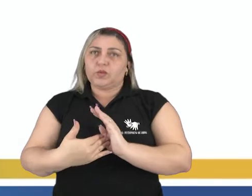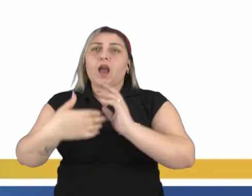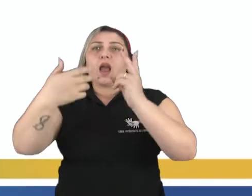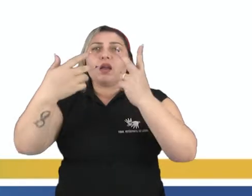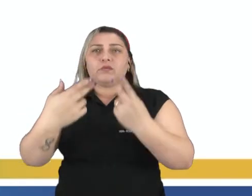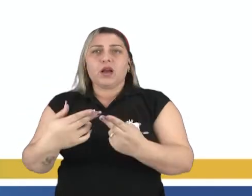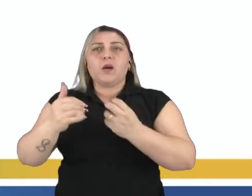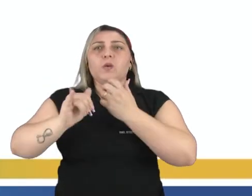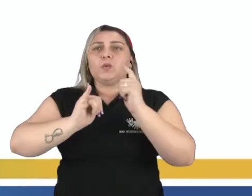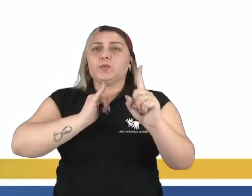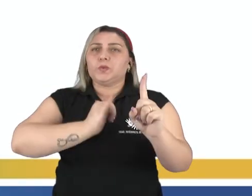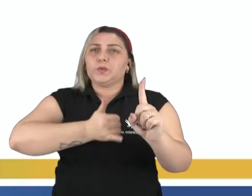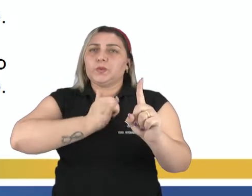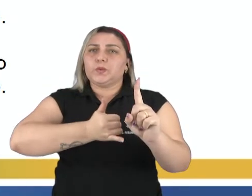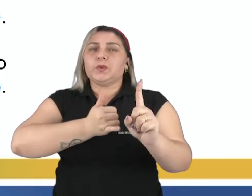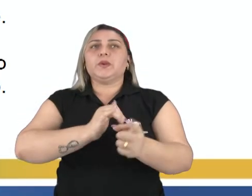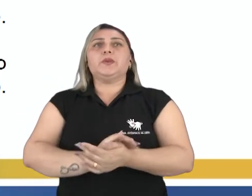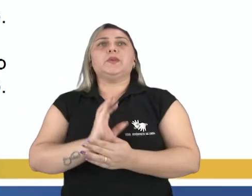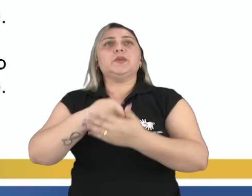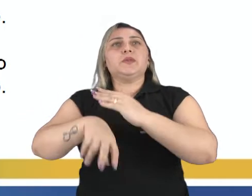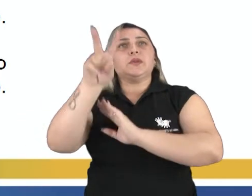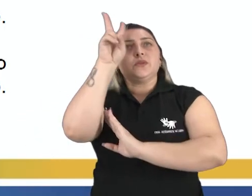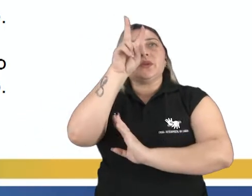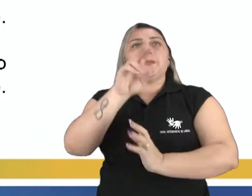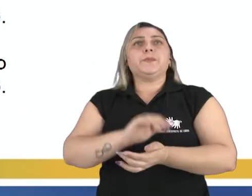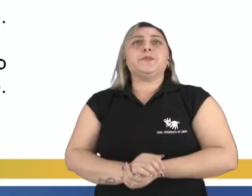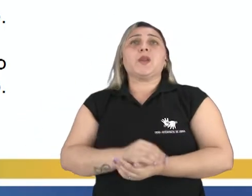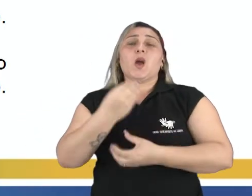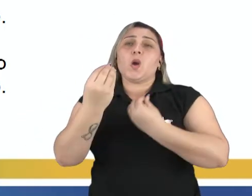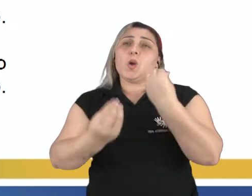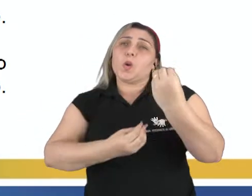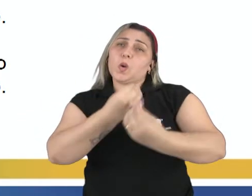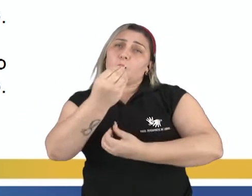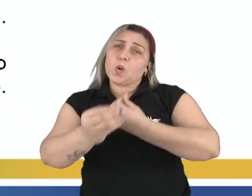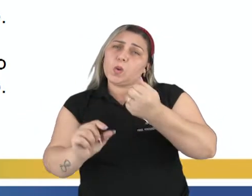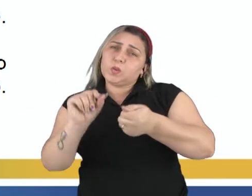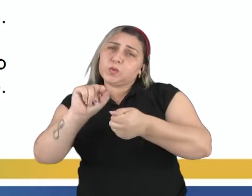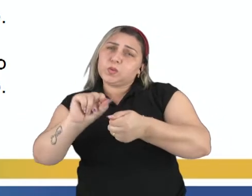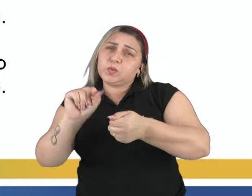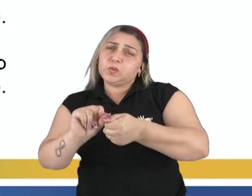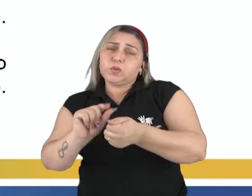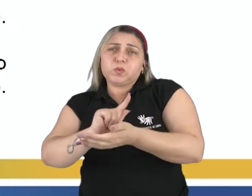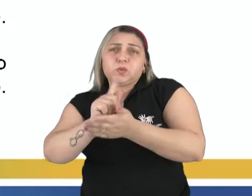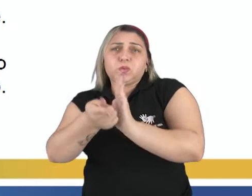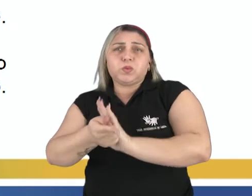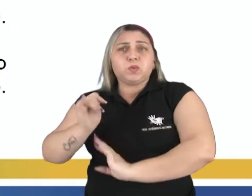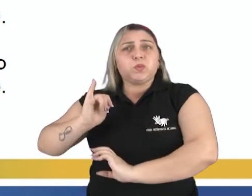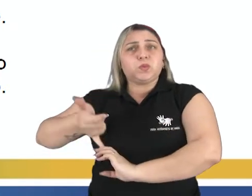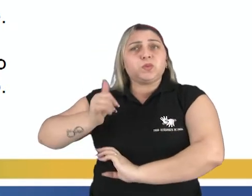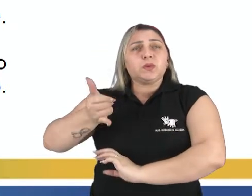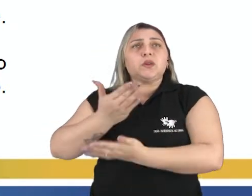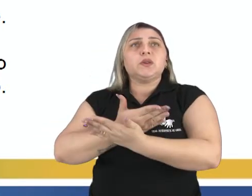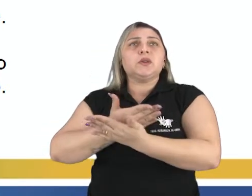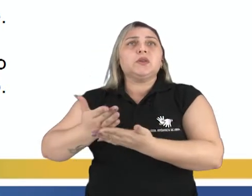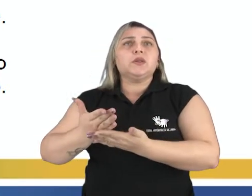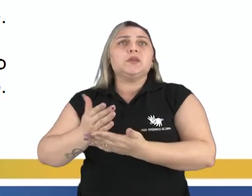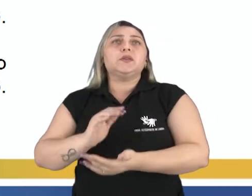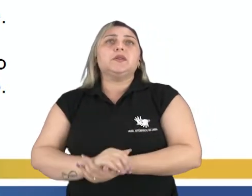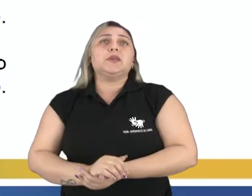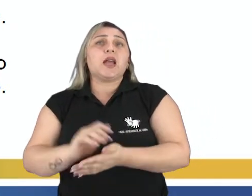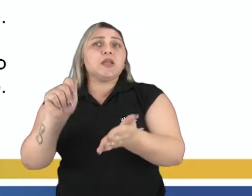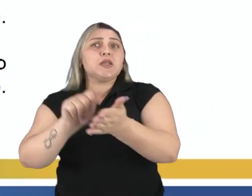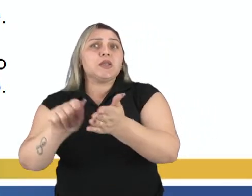dentro daquela história tá Oi e aí como produzir de fato um gênero narrativo a gente começa aqui